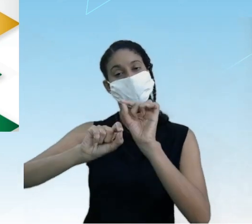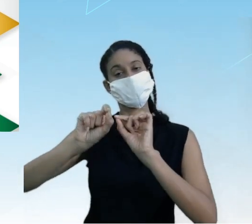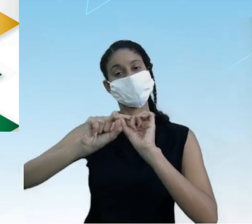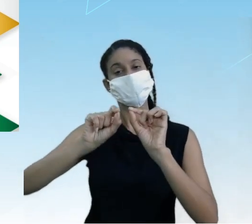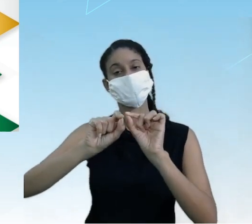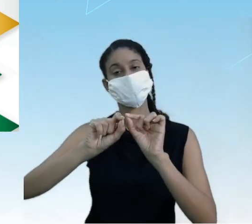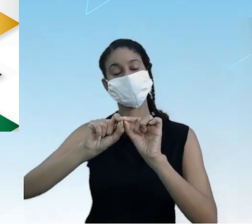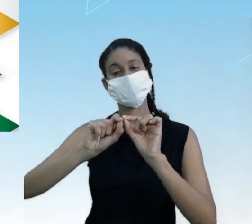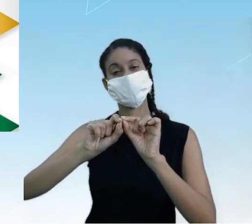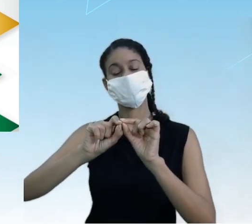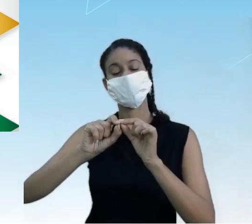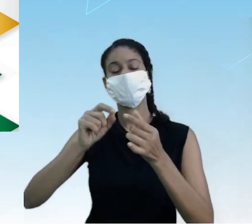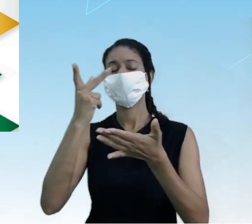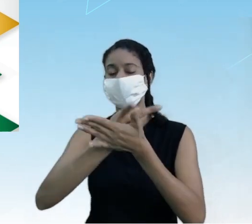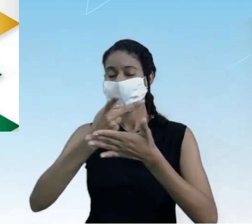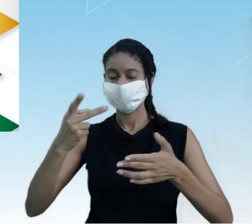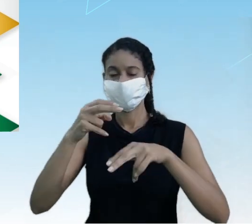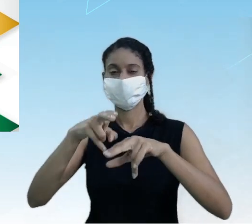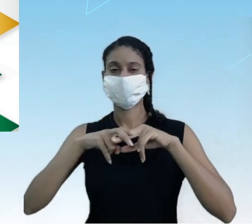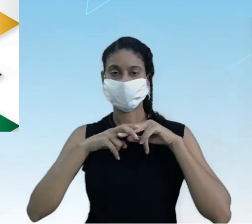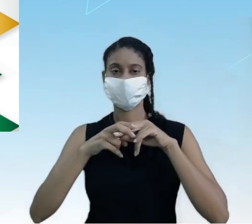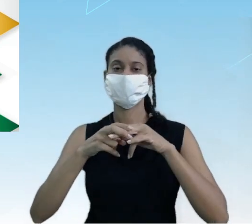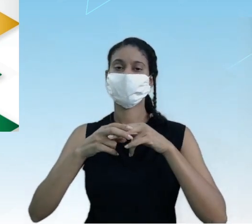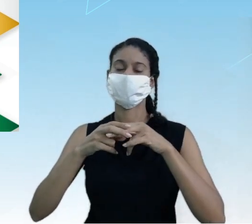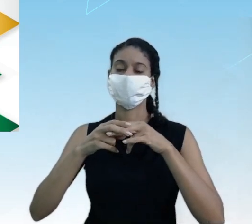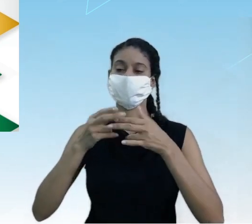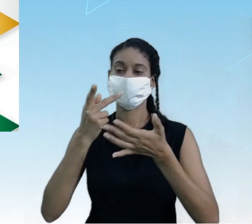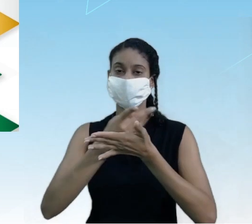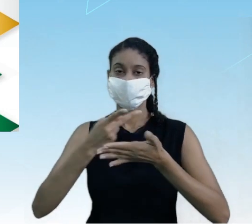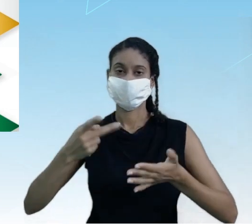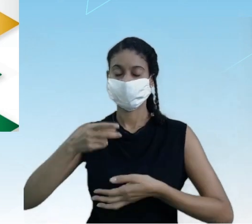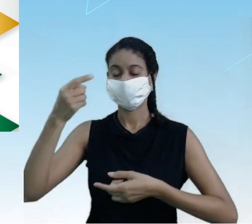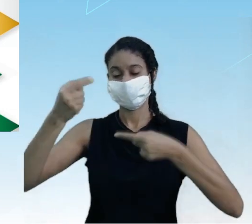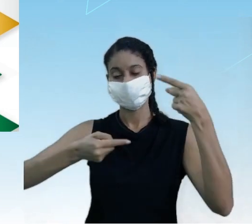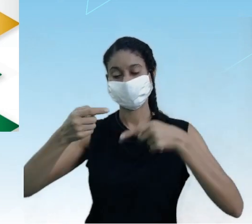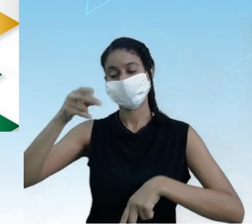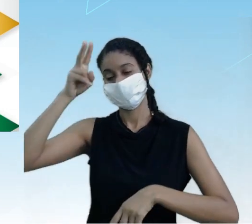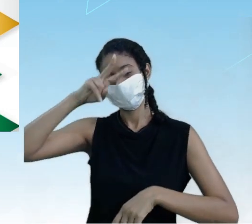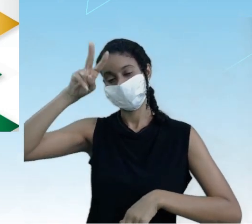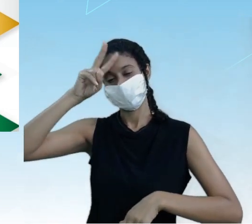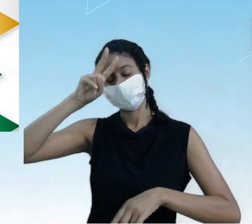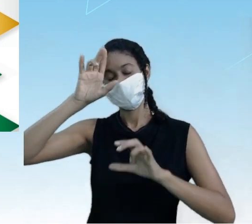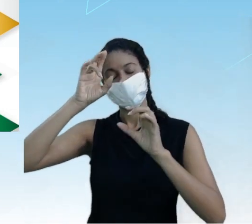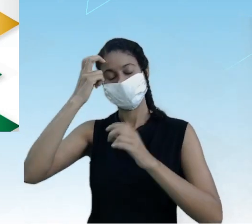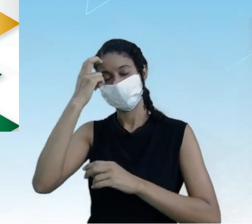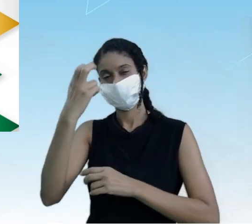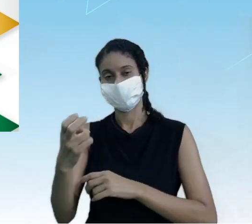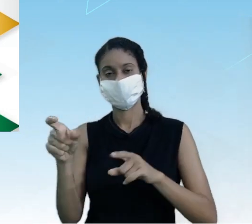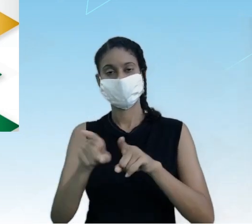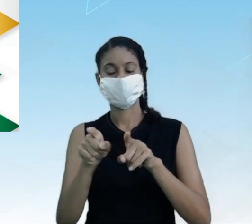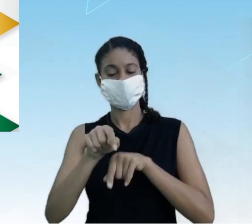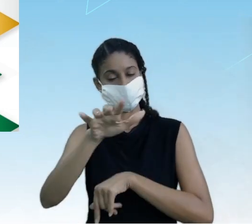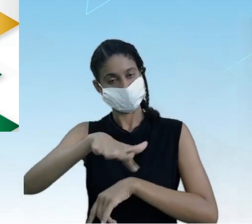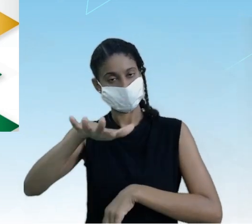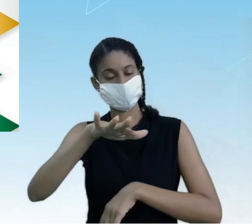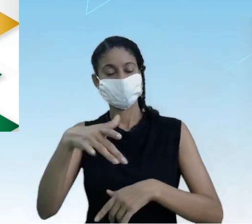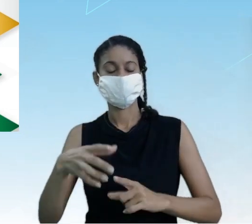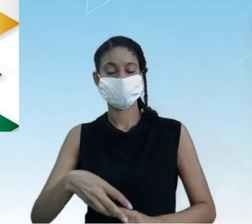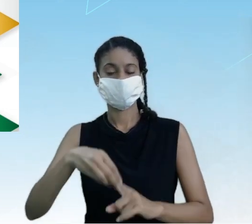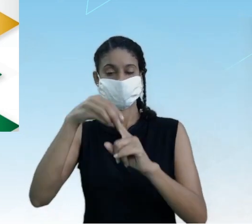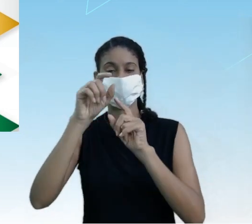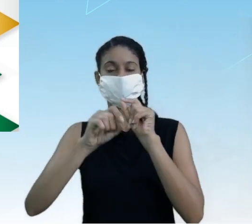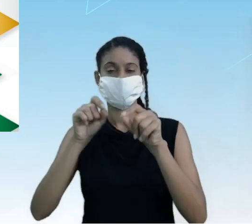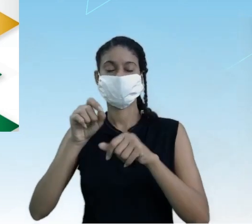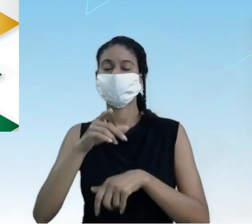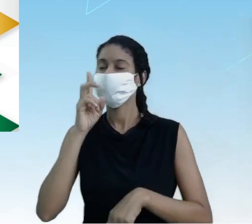questões políticas, históricas e culturais das diferentes regiões. Então, tem um destaque aí de preto,